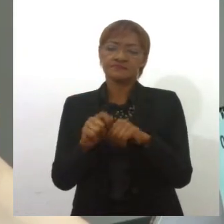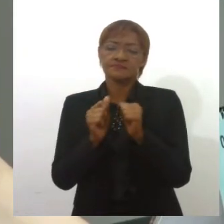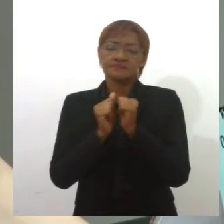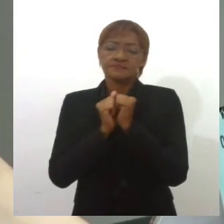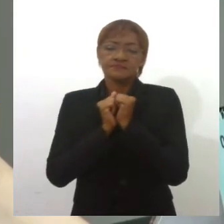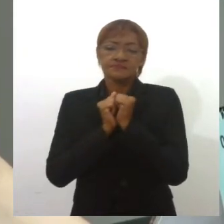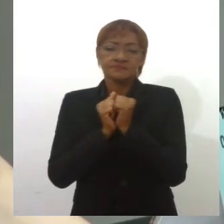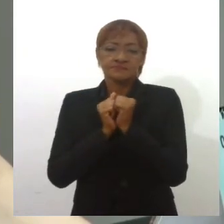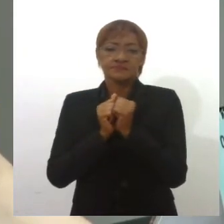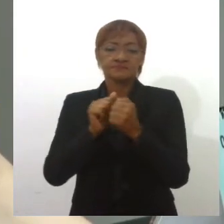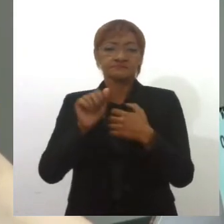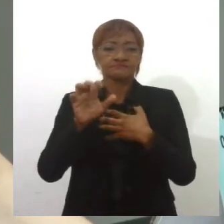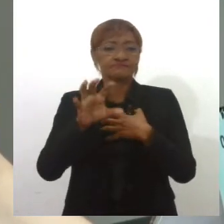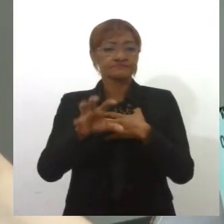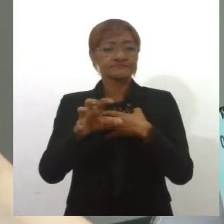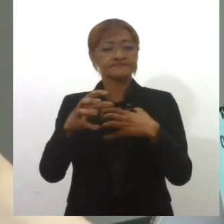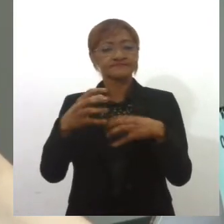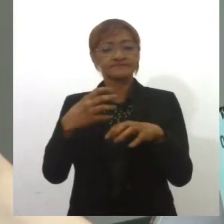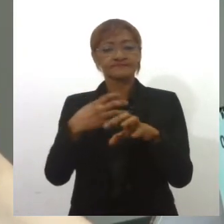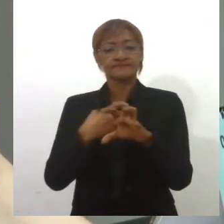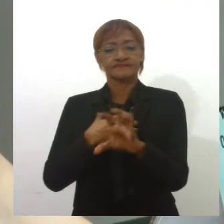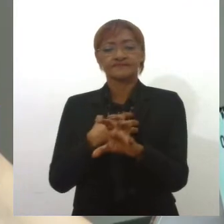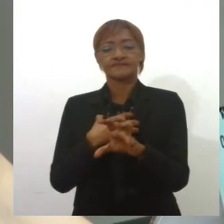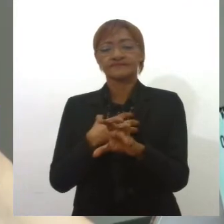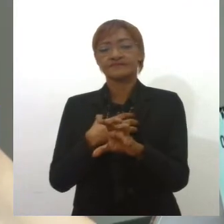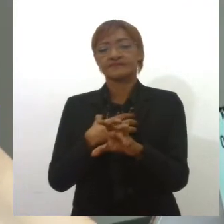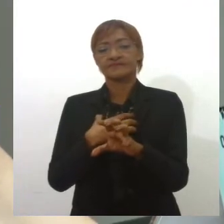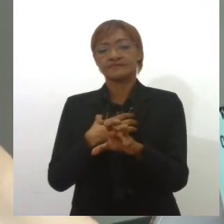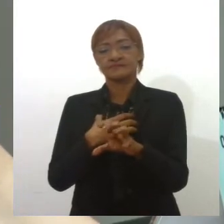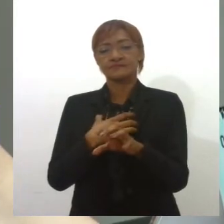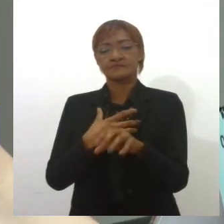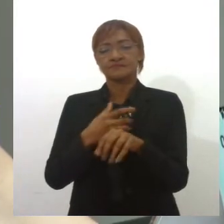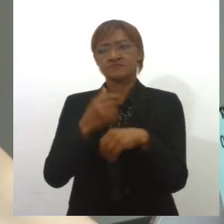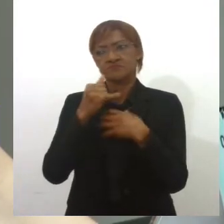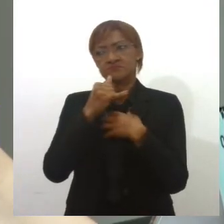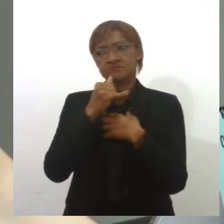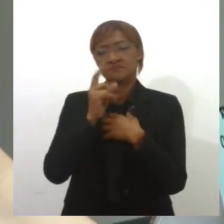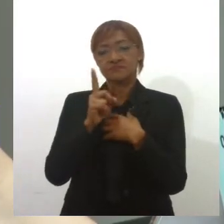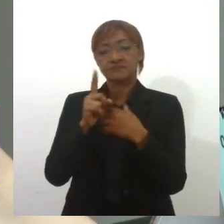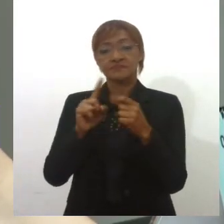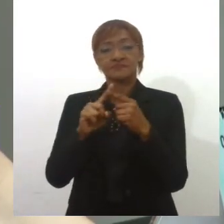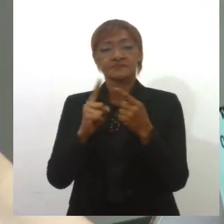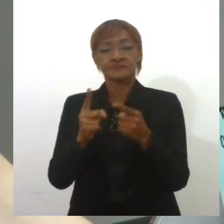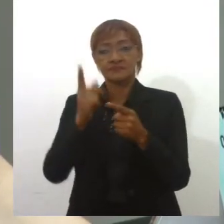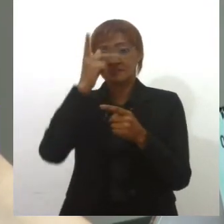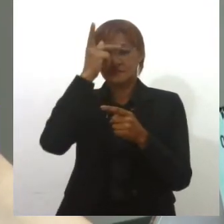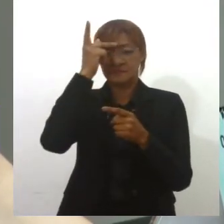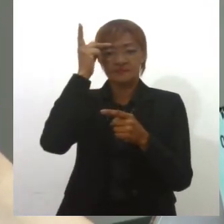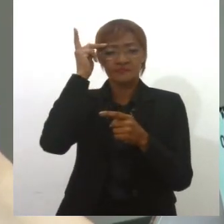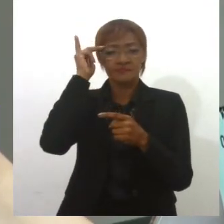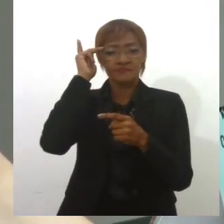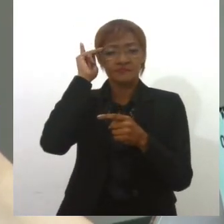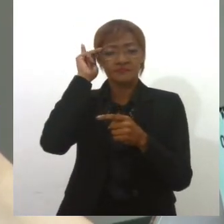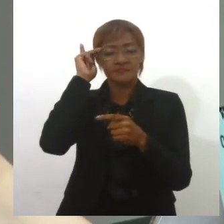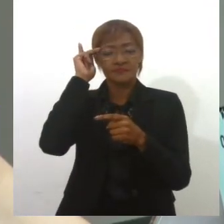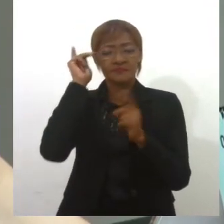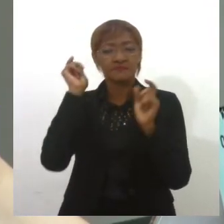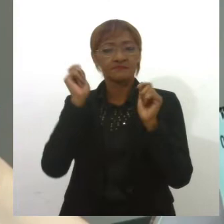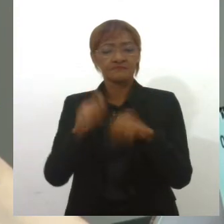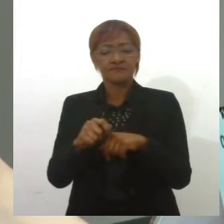gente compartilhe não só dos momentos de tristeza, mas que a pessoa ultrapasse esses momentos de tristeza e possa